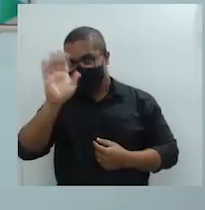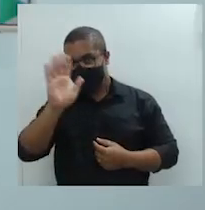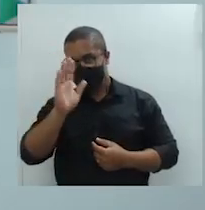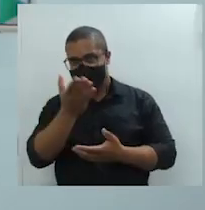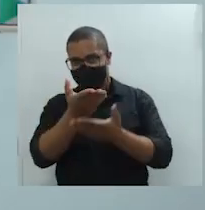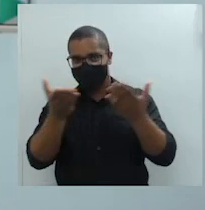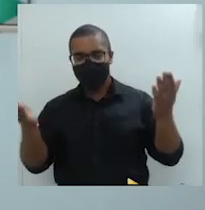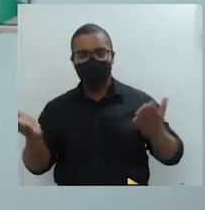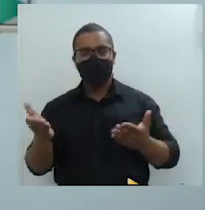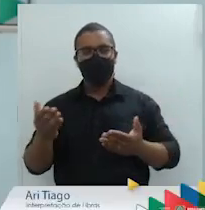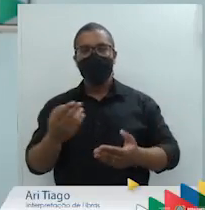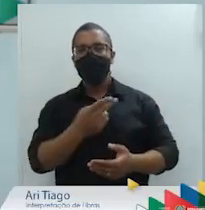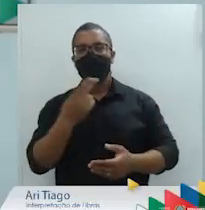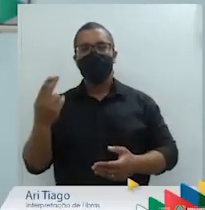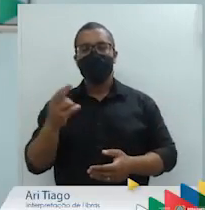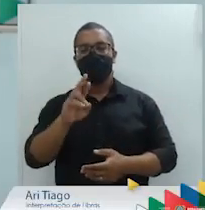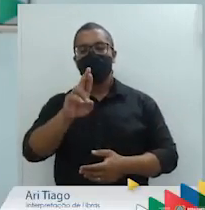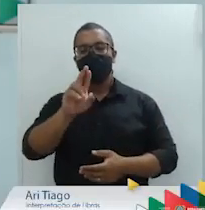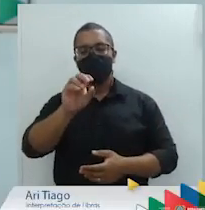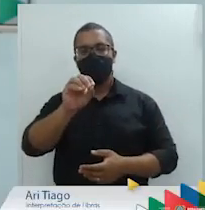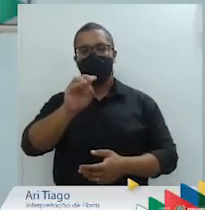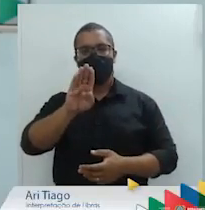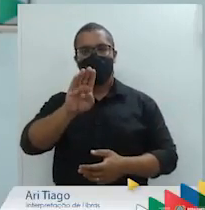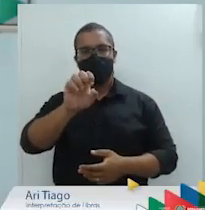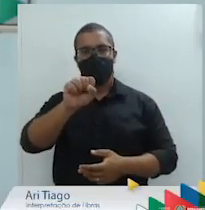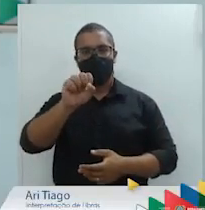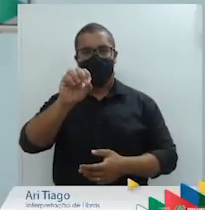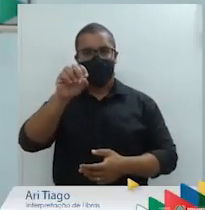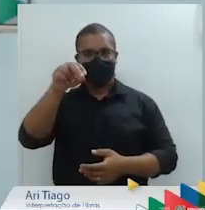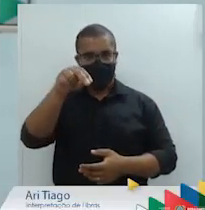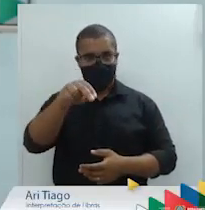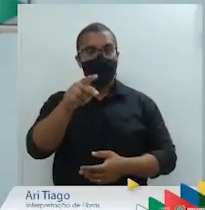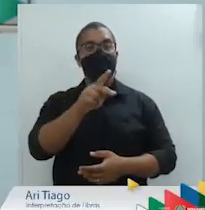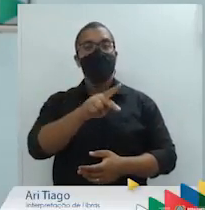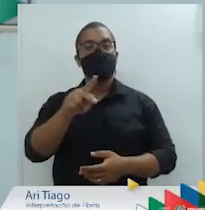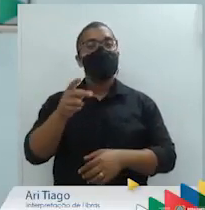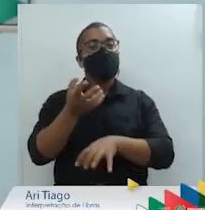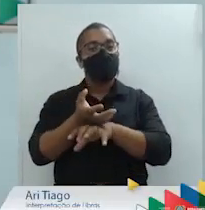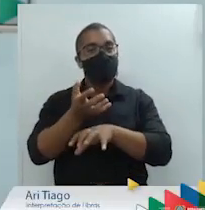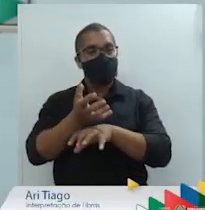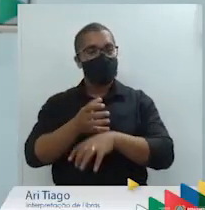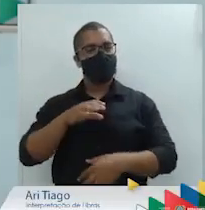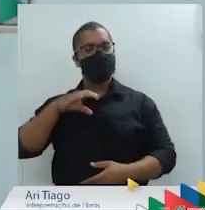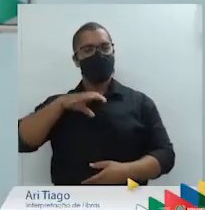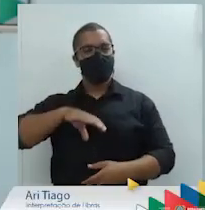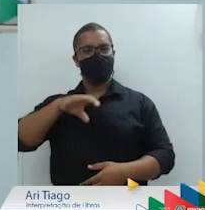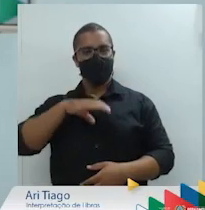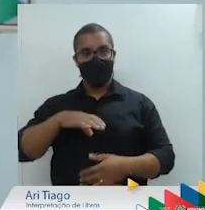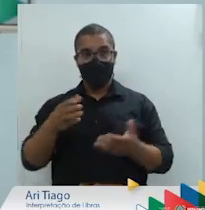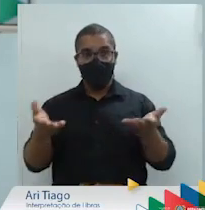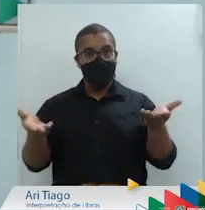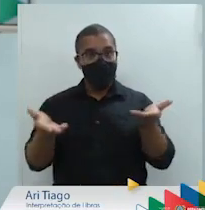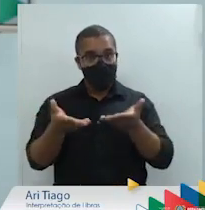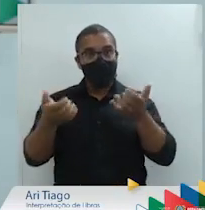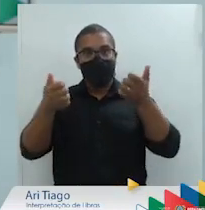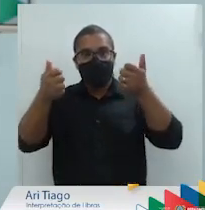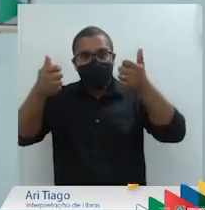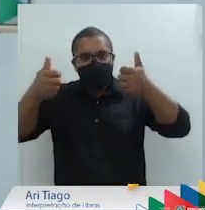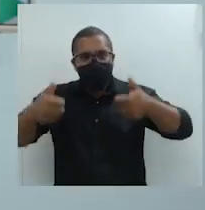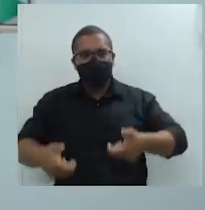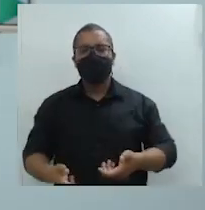Olá, estudantes! Eu sou o professor Robson Anselmo Tavares, professor de língua portuguesa, e hoje venho